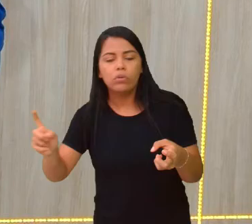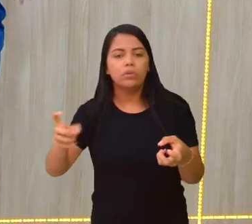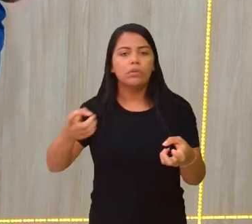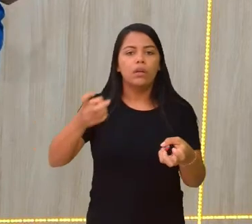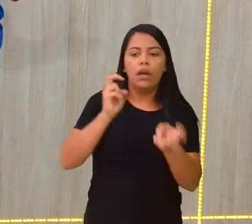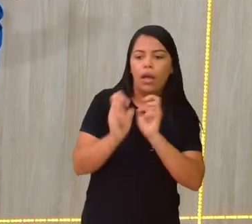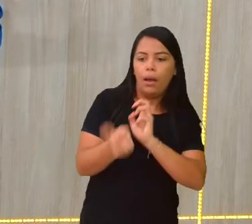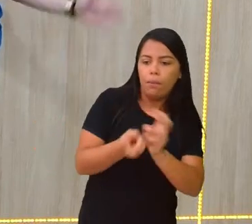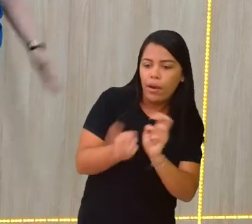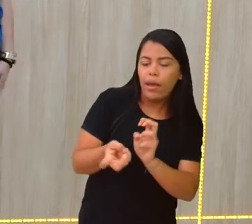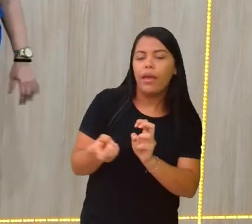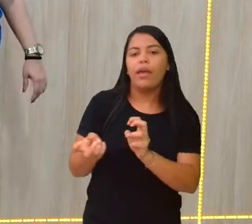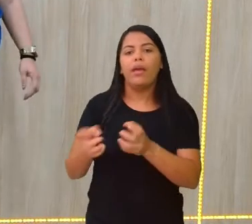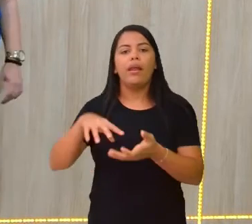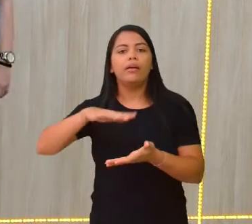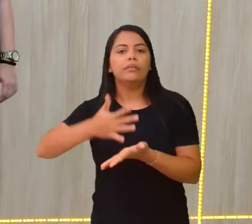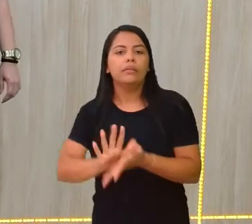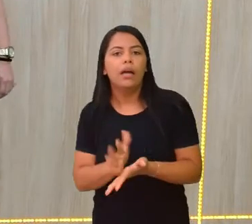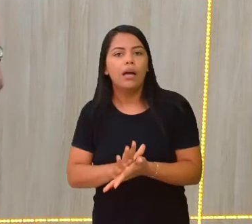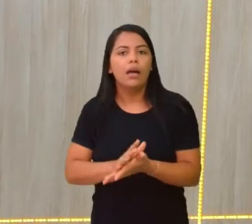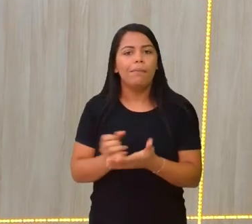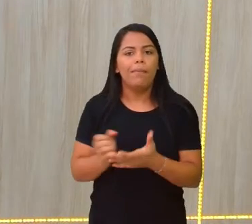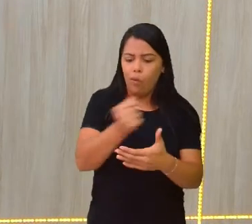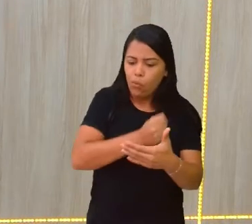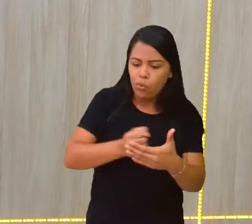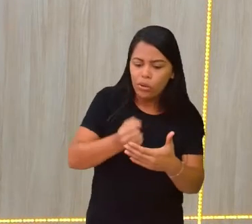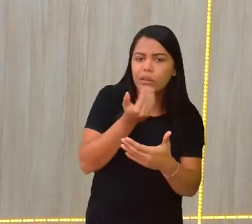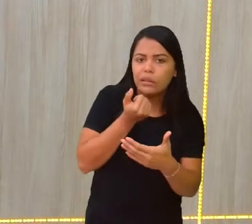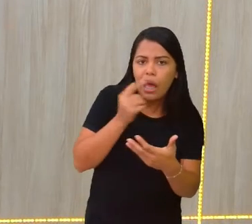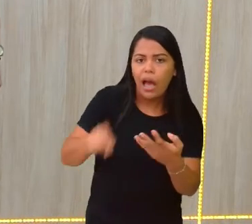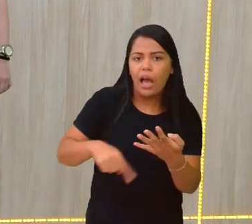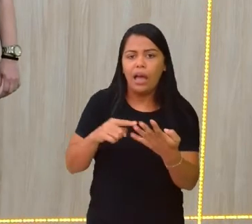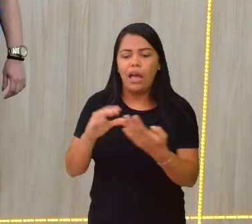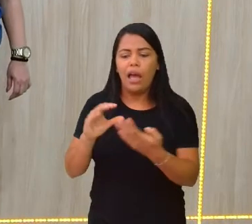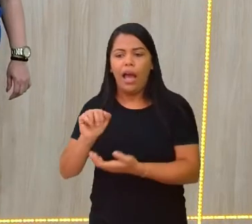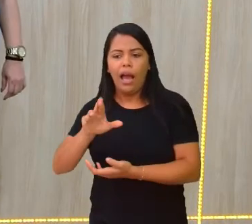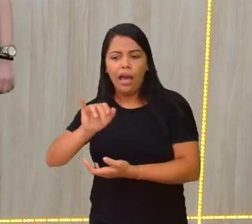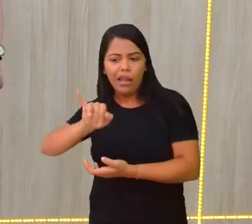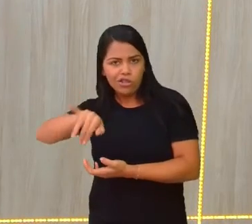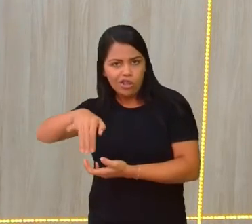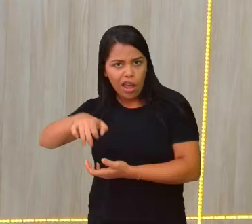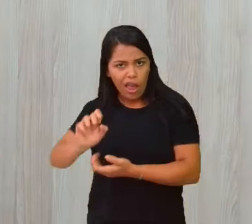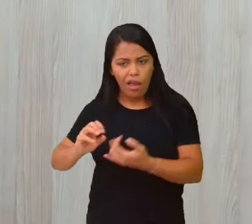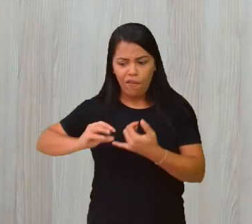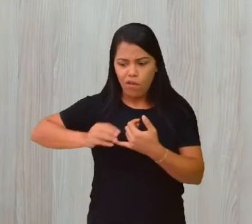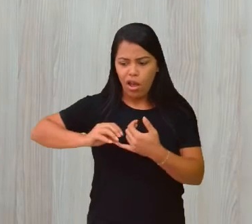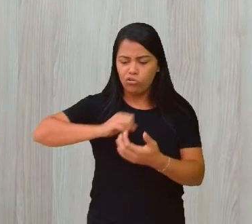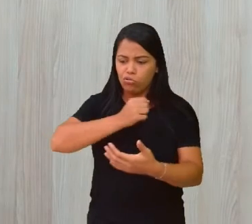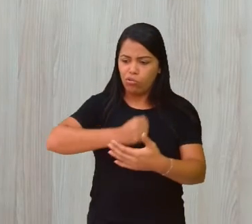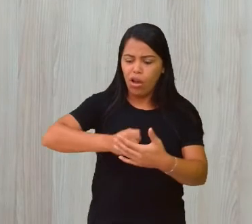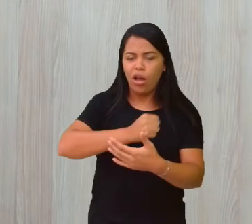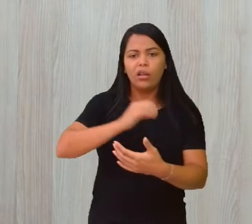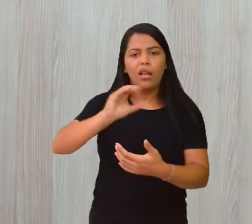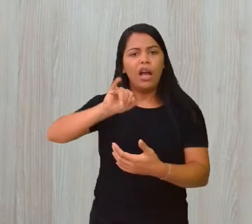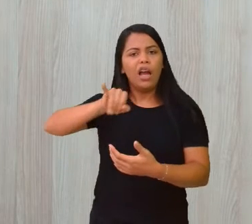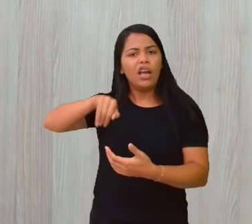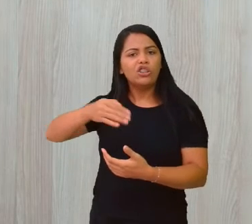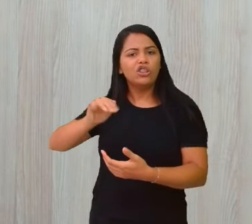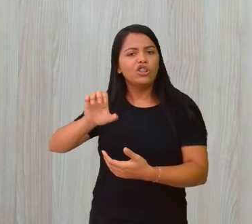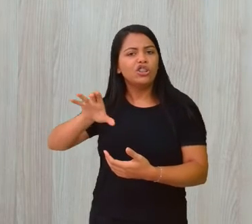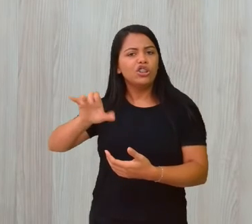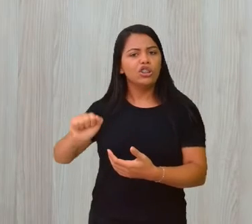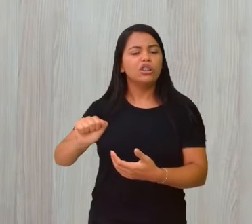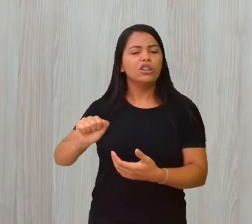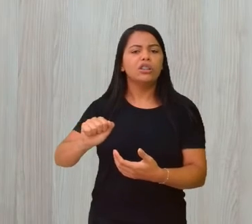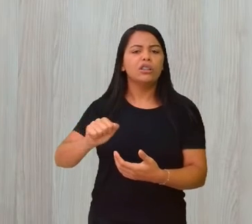capoeira, tem o samba, né, a culinária, né, a acarajé, a feijoada, nossa canjica, né, nossa tudo canjica, isso nosso